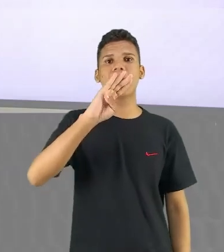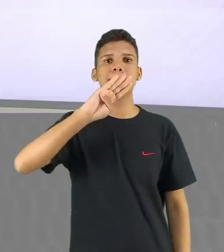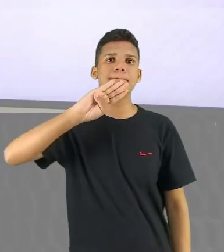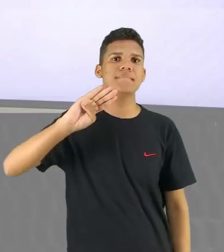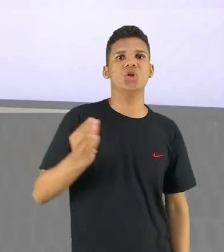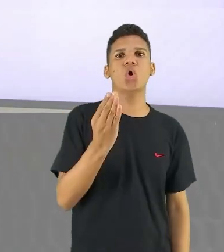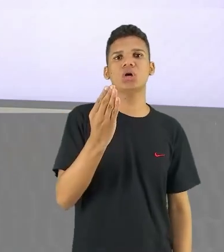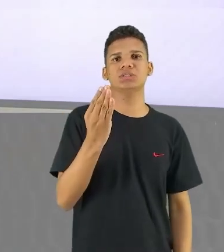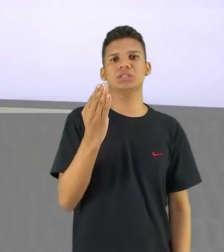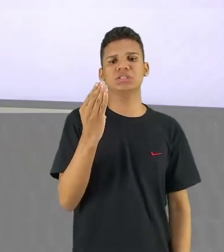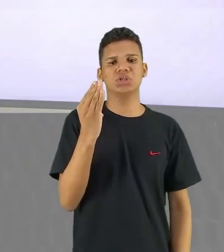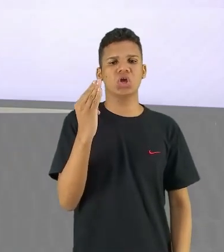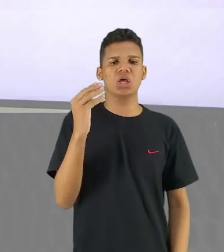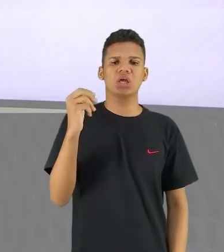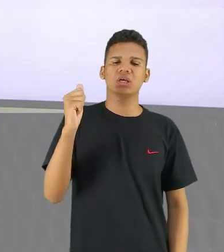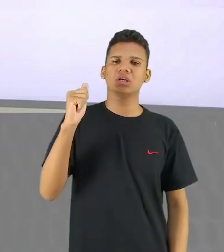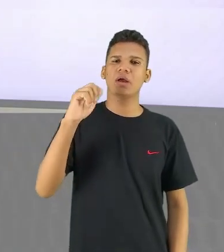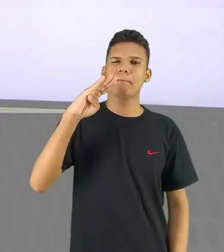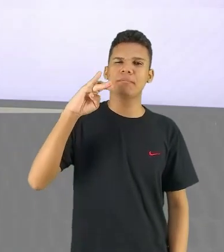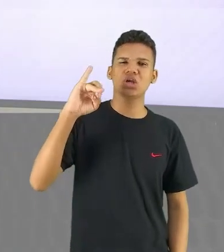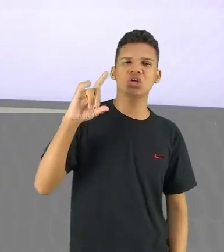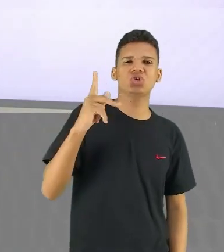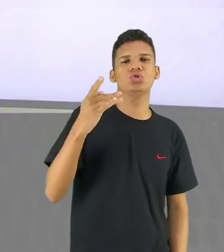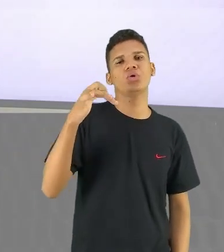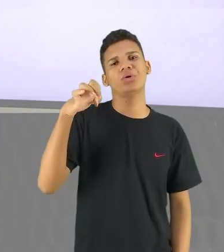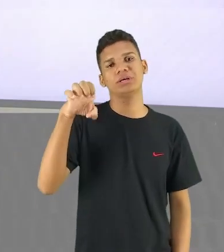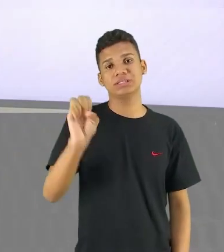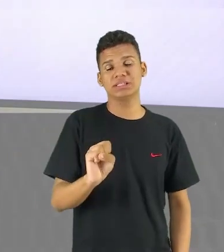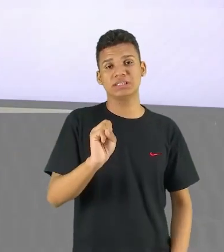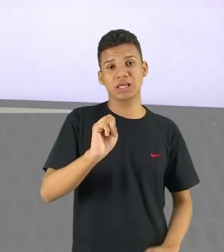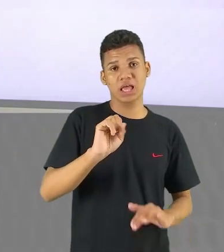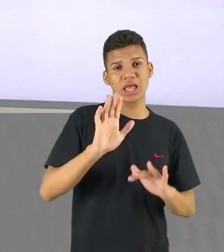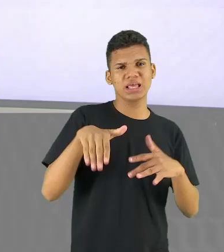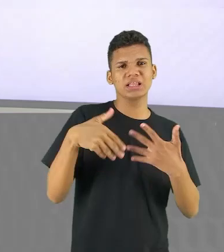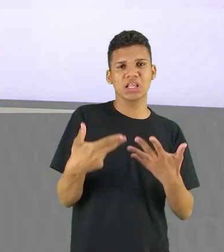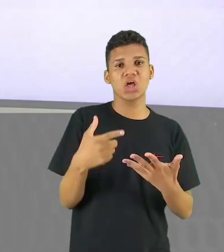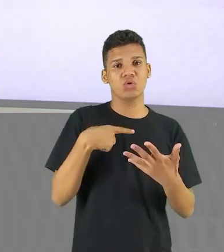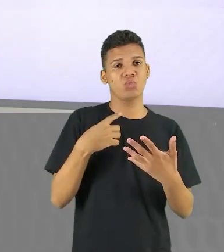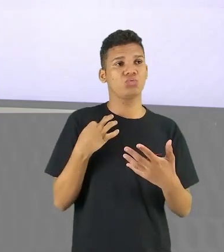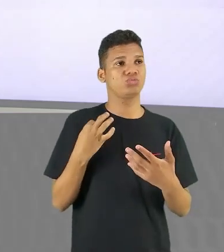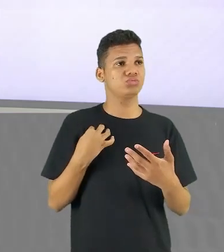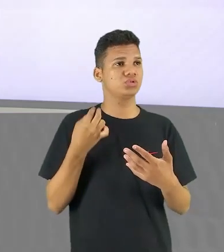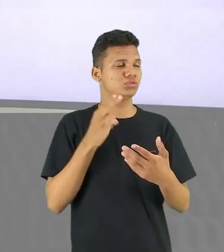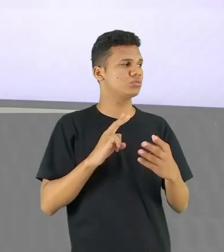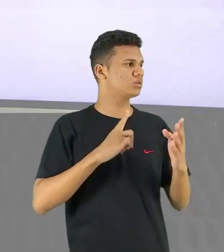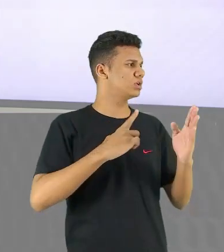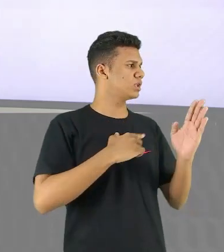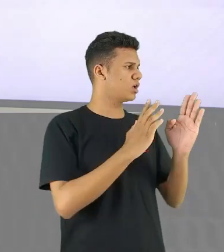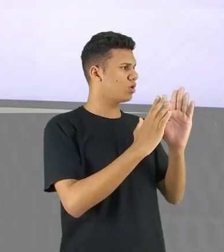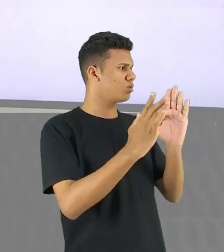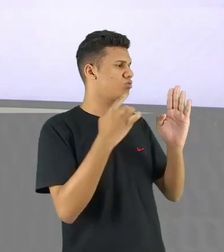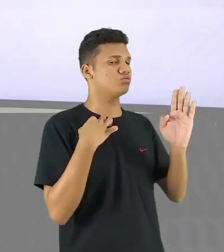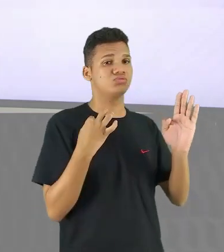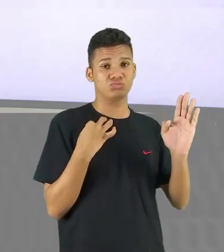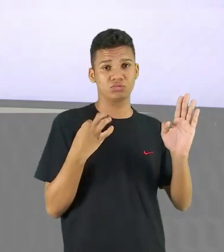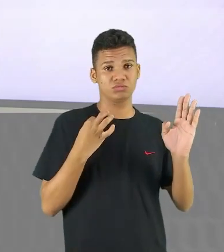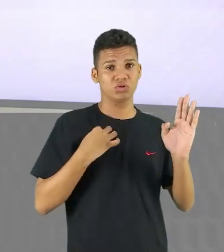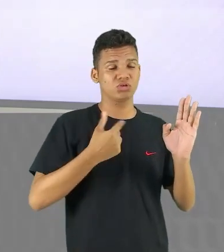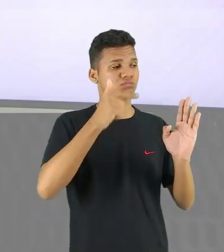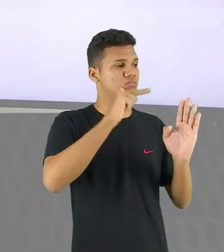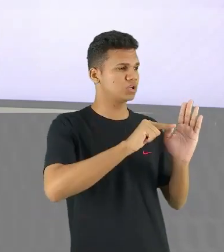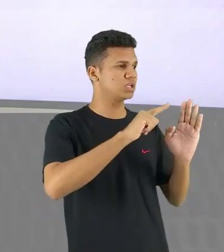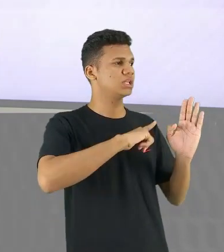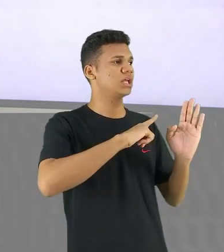bilhões de novas peças de vestimenta ou de vestuário são consumidos ou são adquiridos